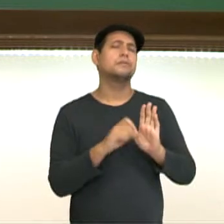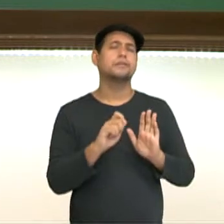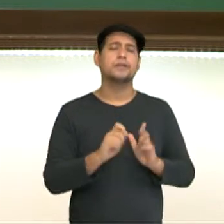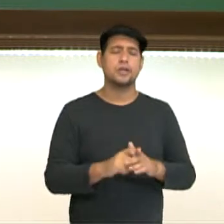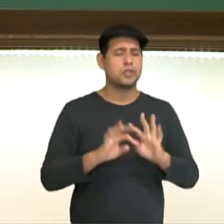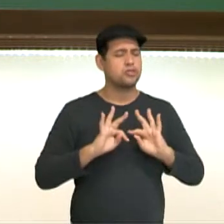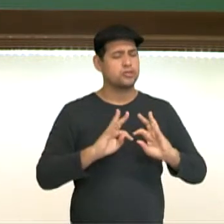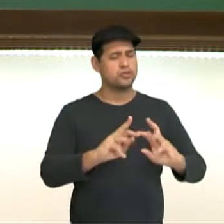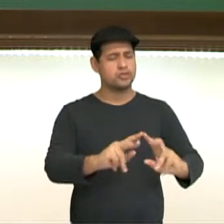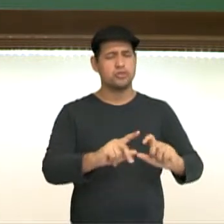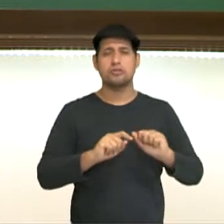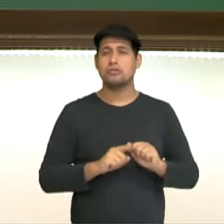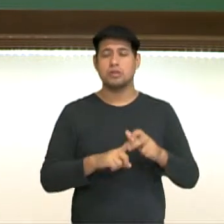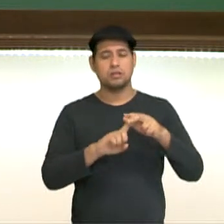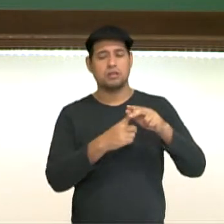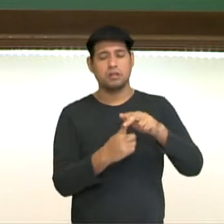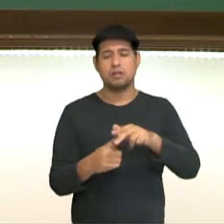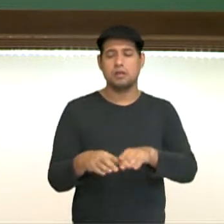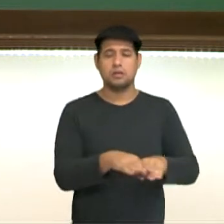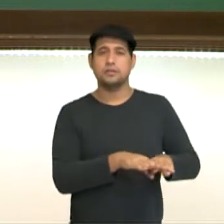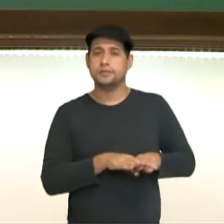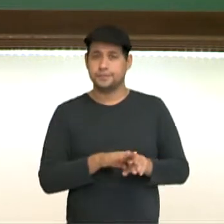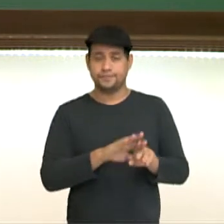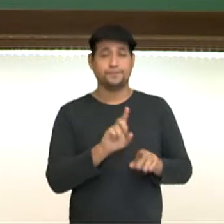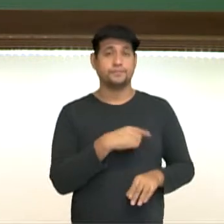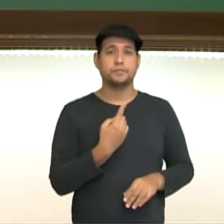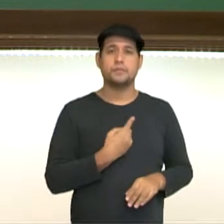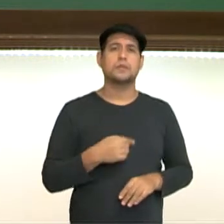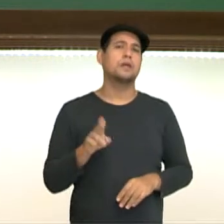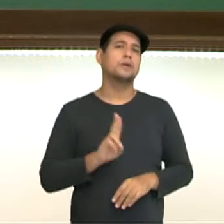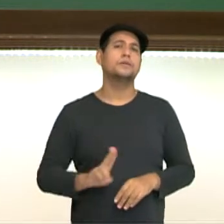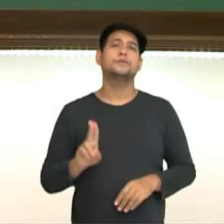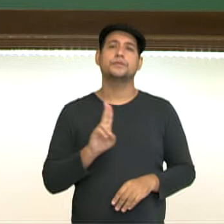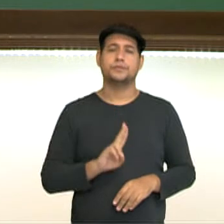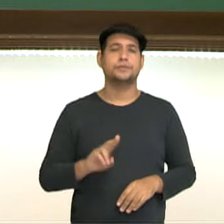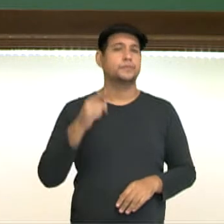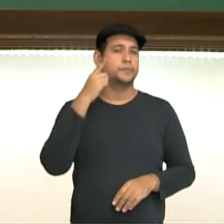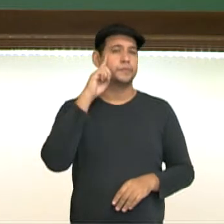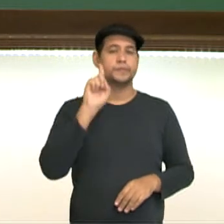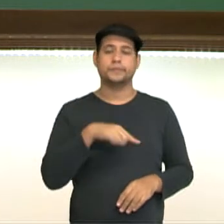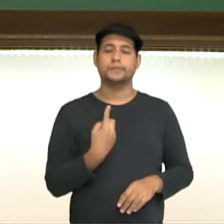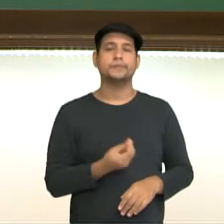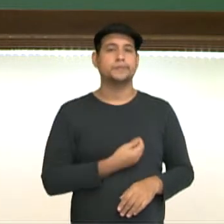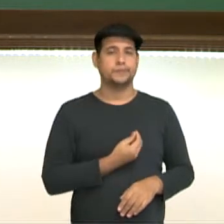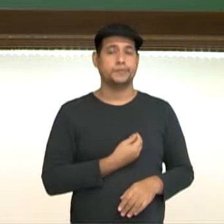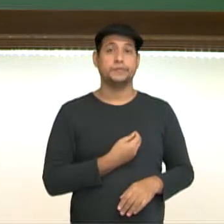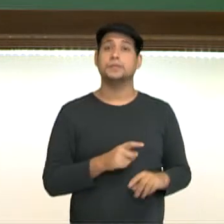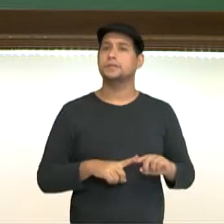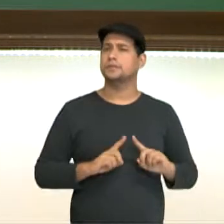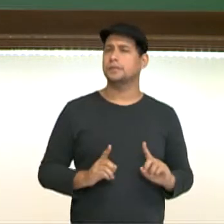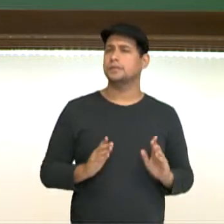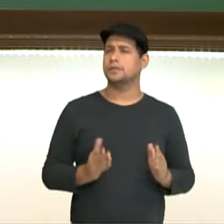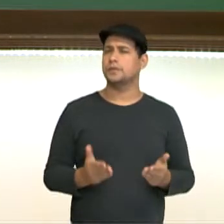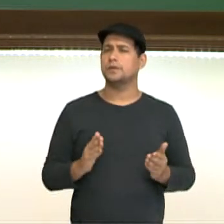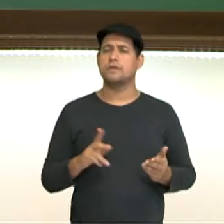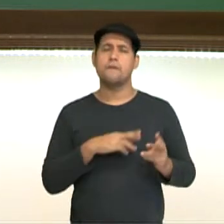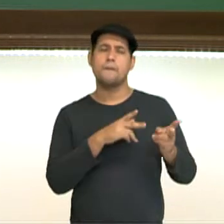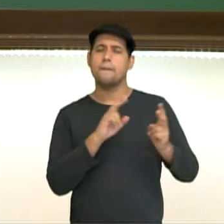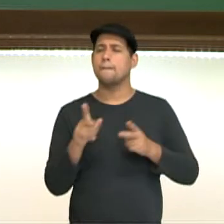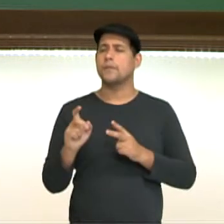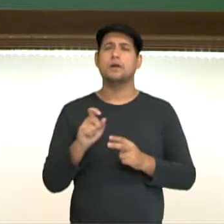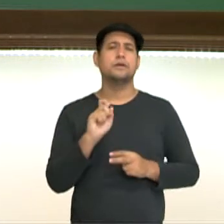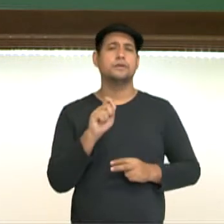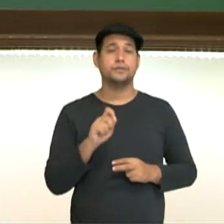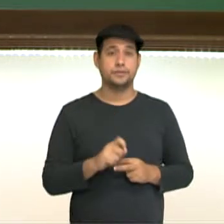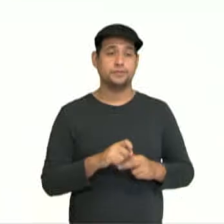toda a infraestrutura que norteia a nossa utilização do cotidiano em que vivemos. Agora vamos observar em termos